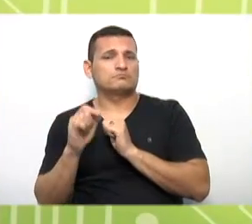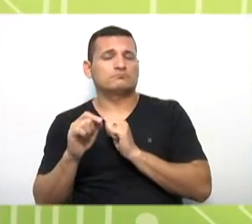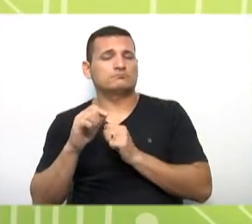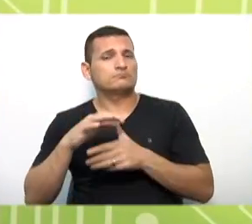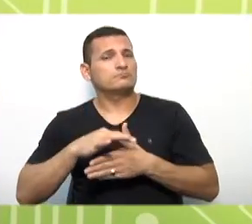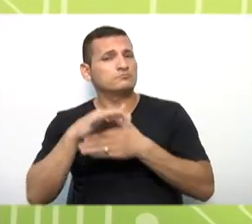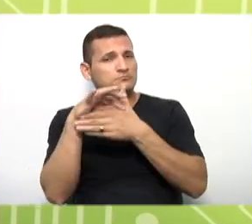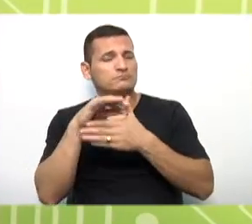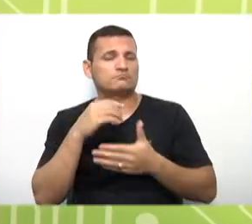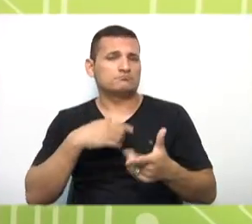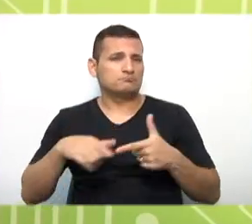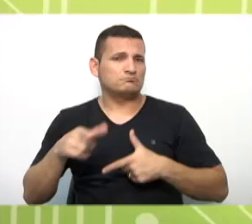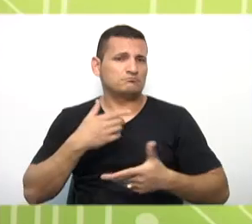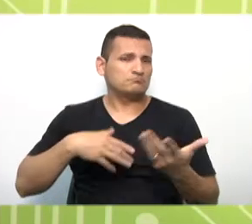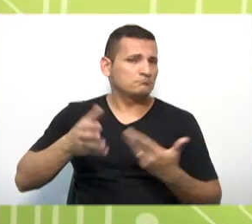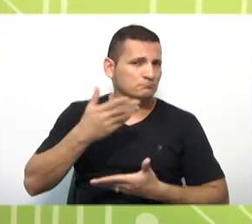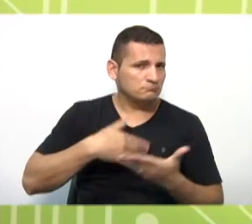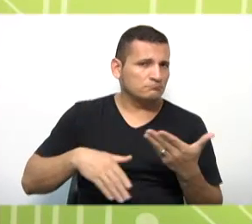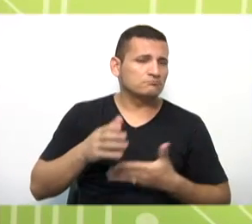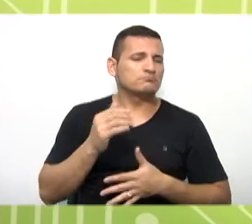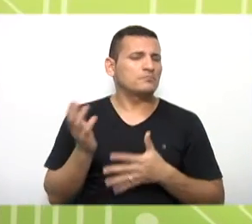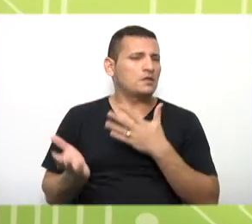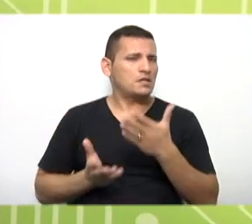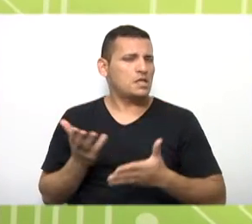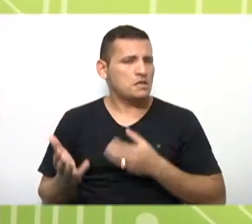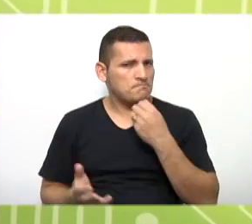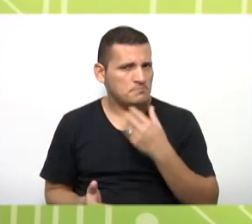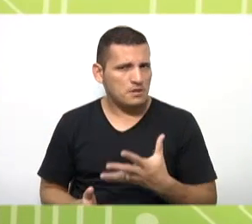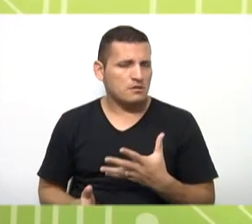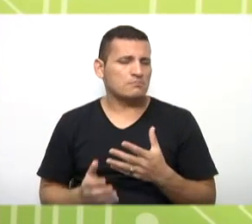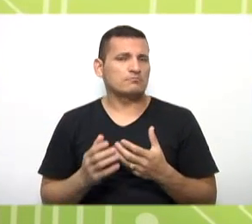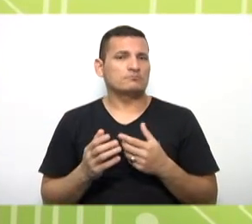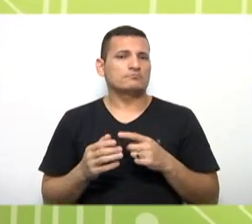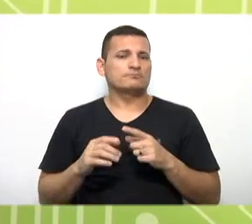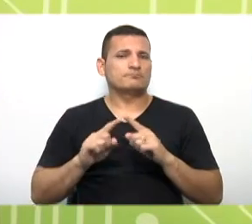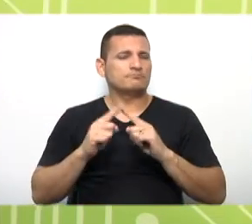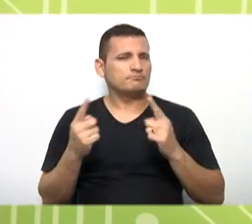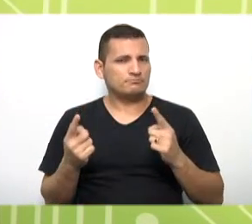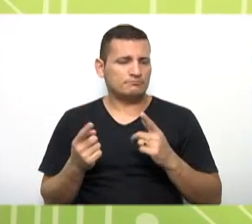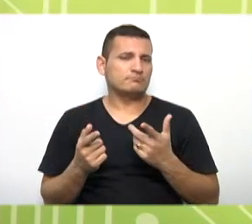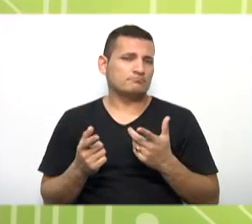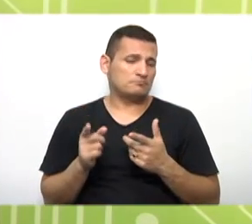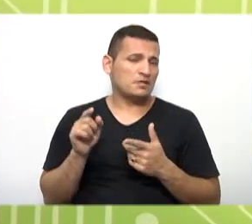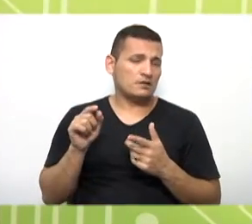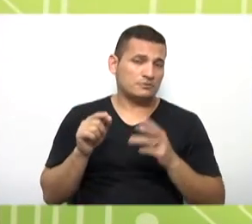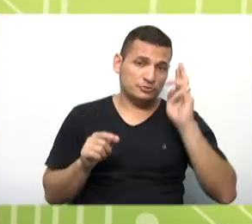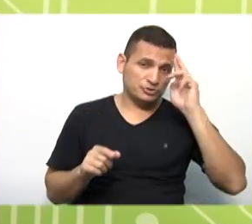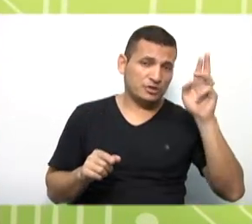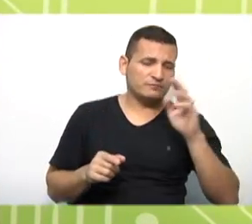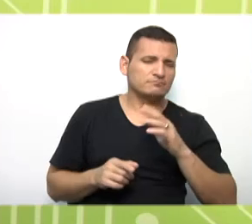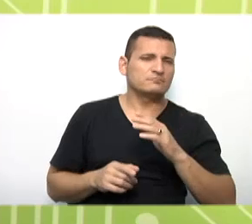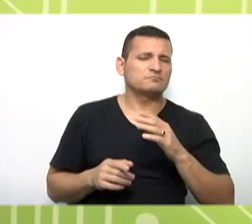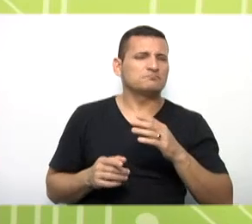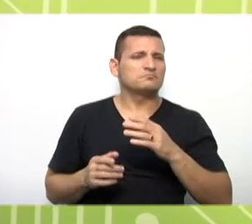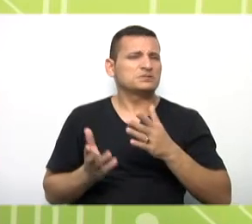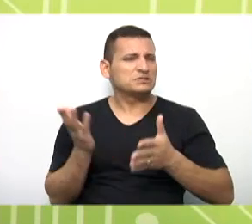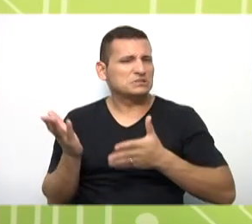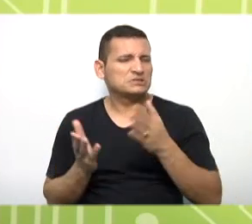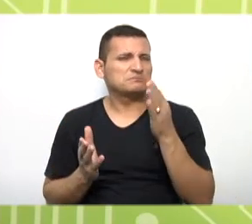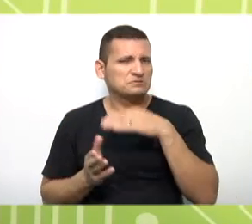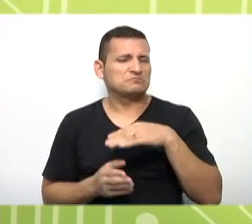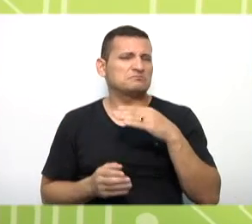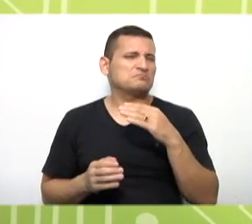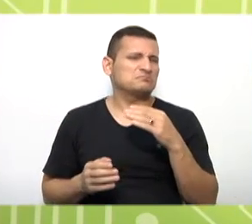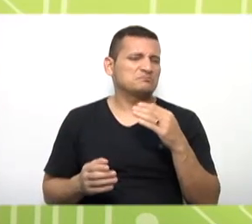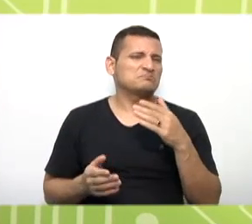trabalhasse em conjuntos, que tratasse ela como parte da equipe, mas ela era tratada pelo chefe dela somente como